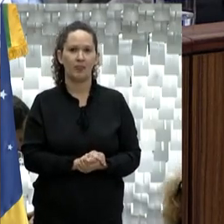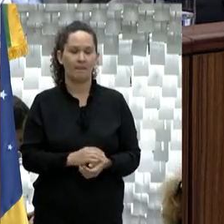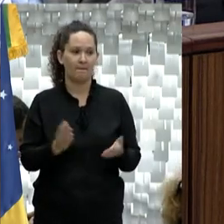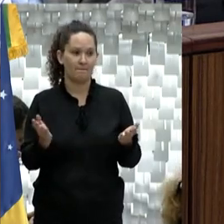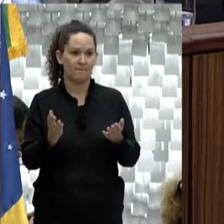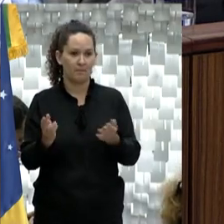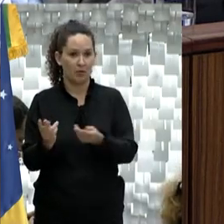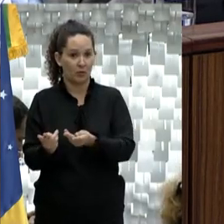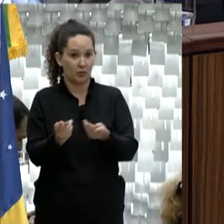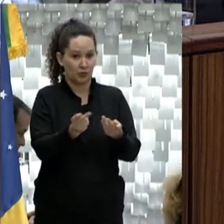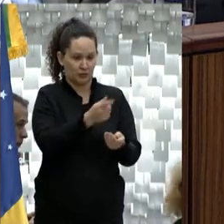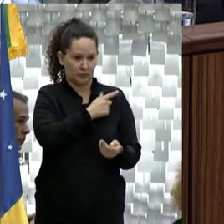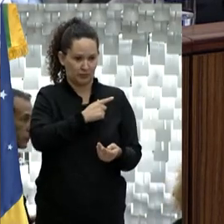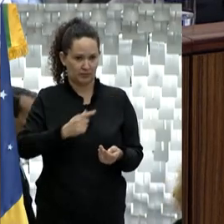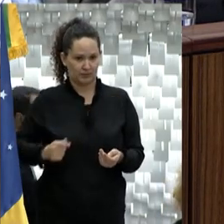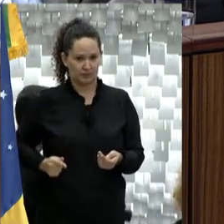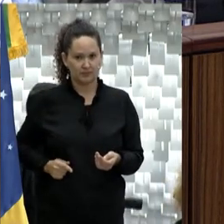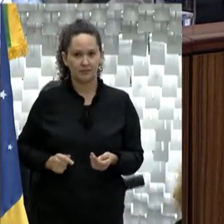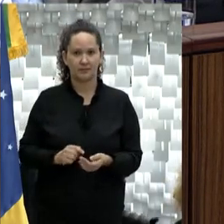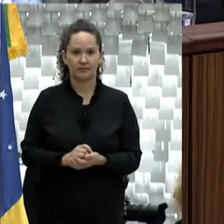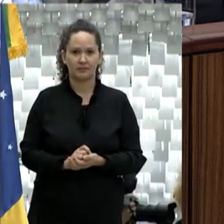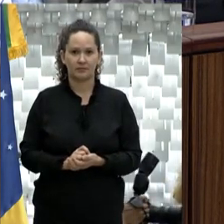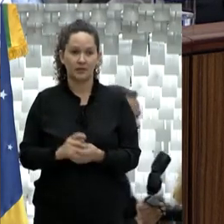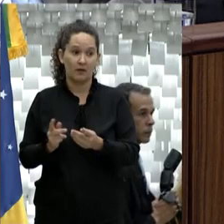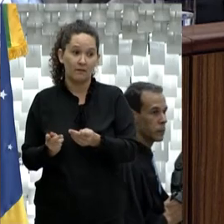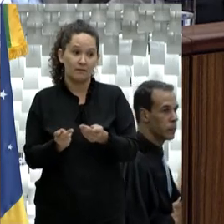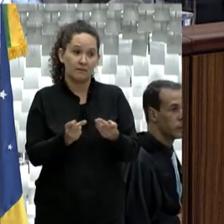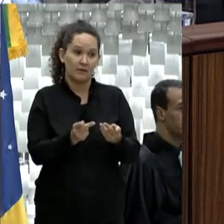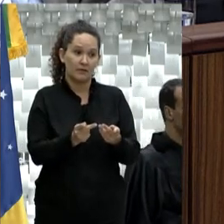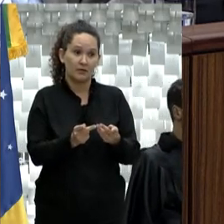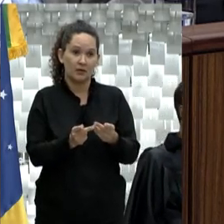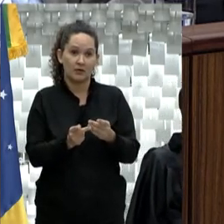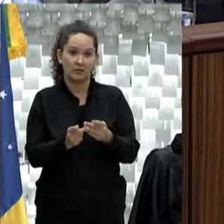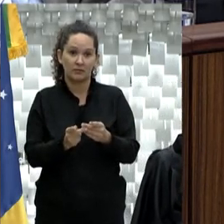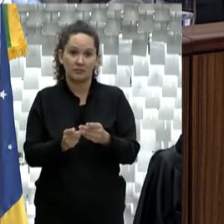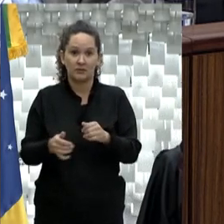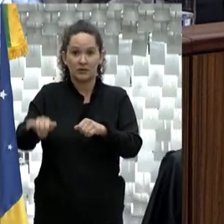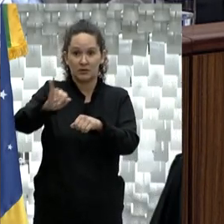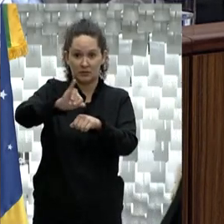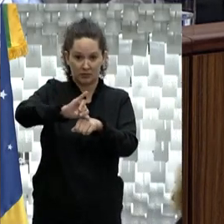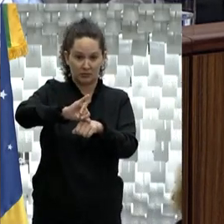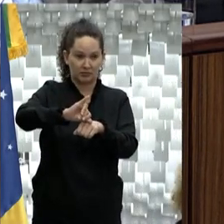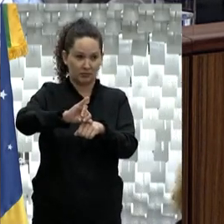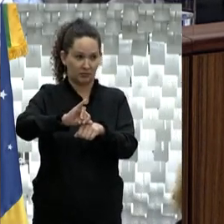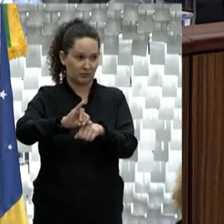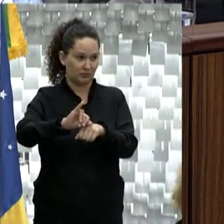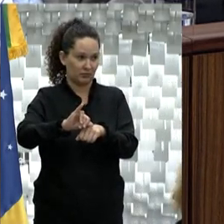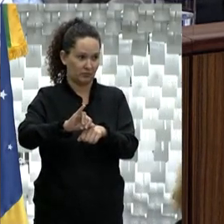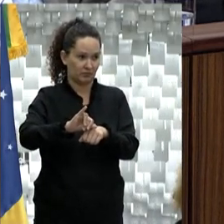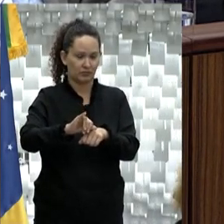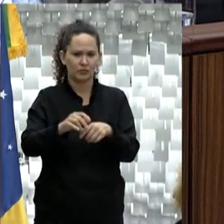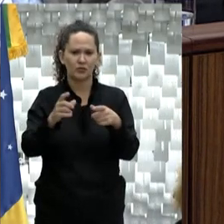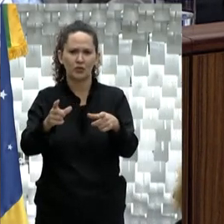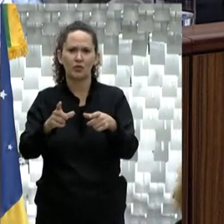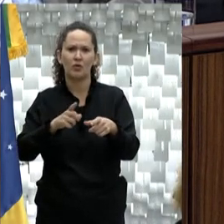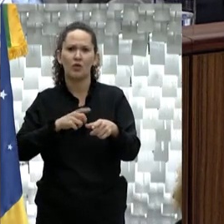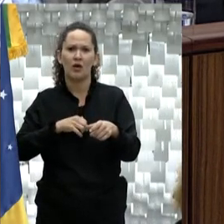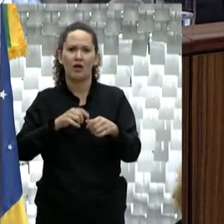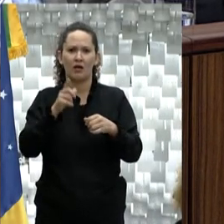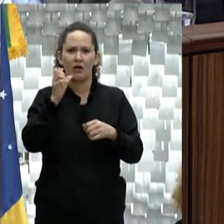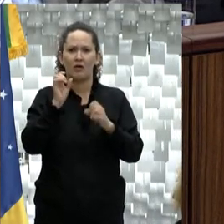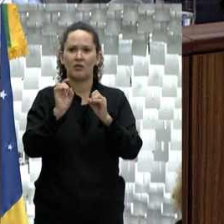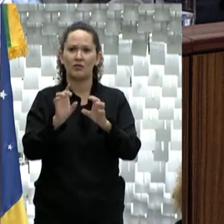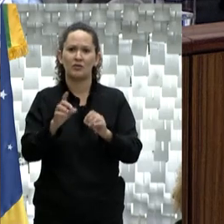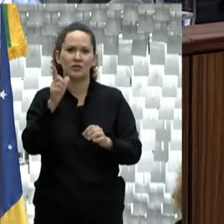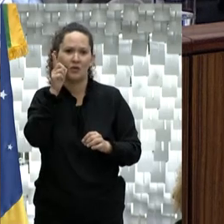Agora, convido os presentes a visitar a exposição no Salão de Recepções, onde será servido um coquetel